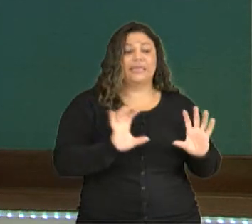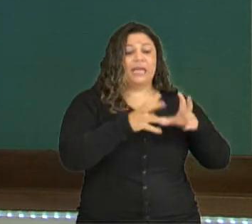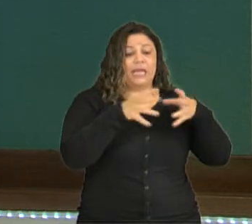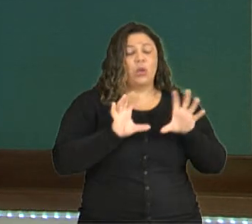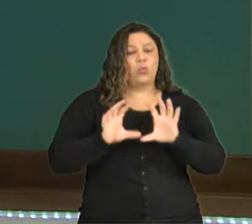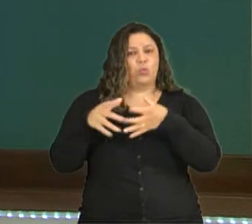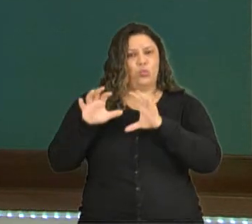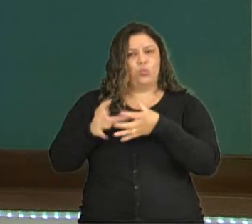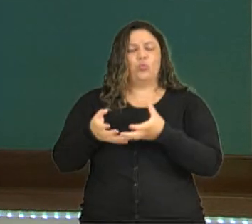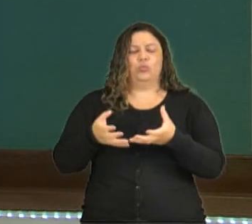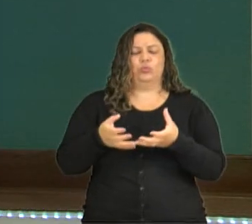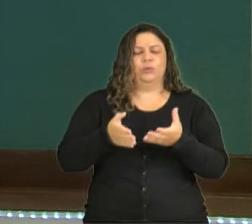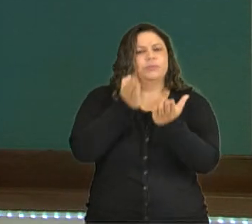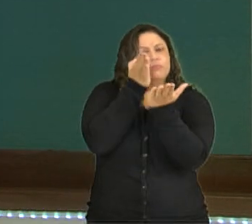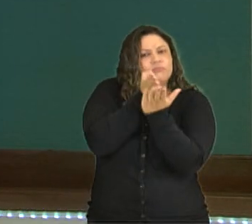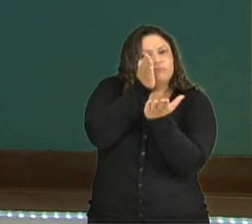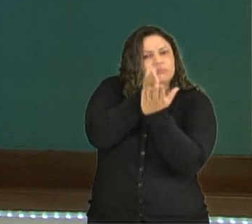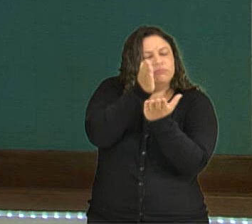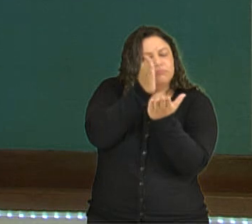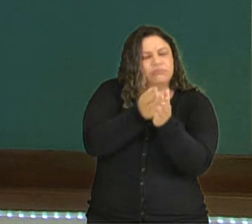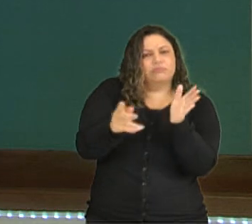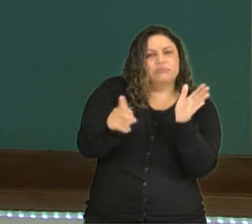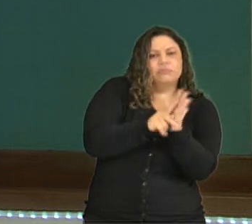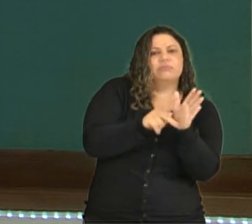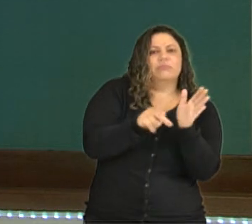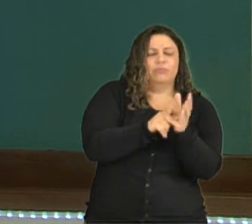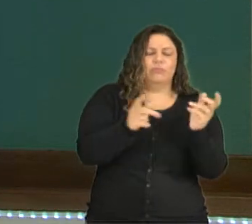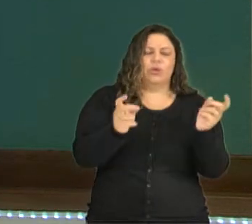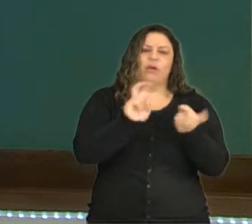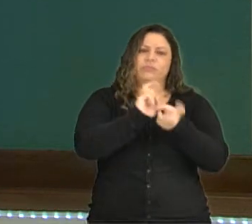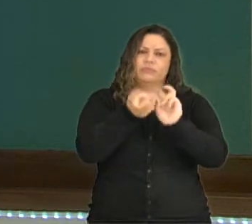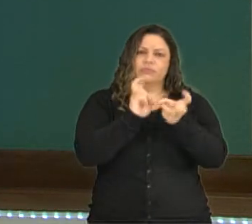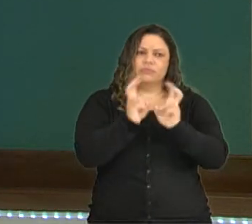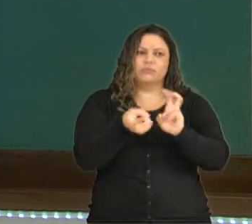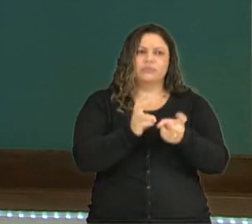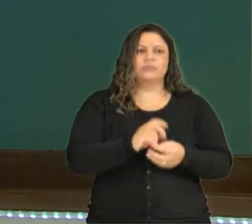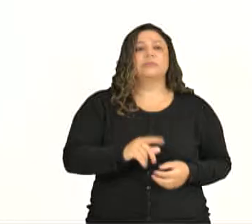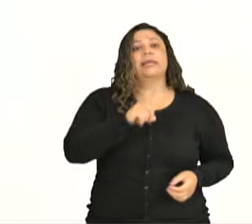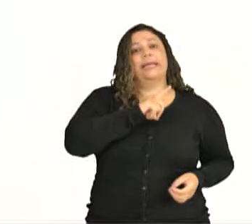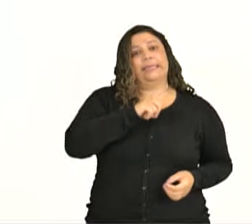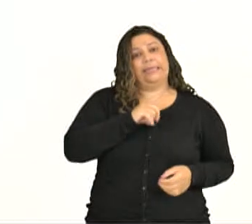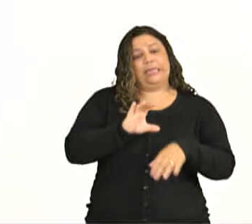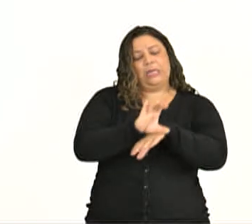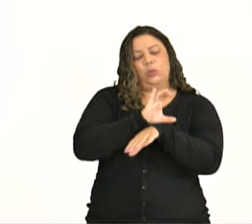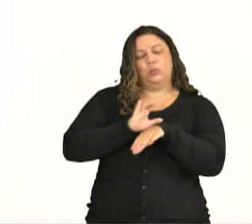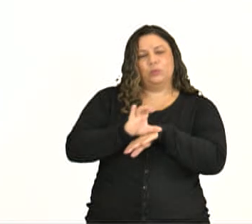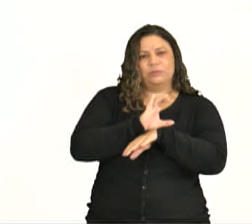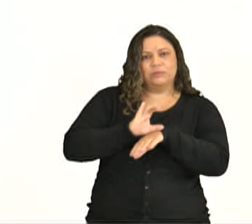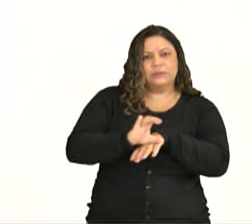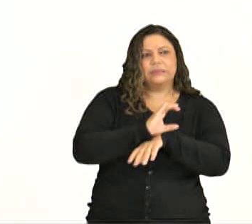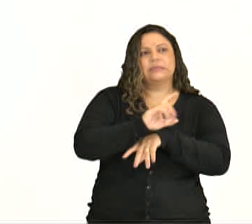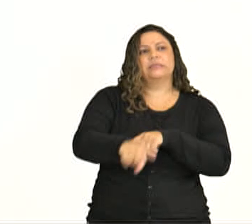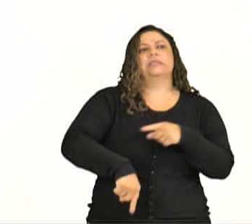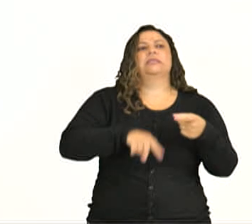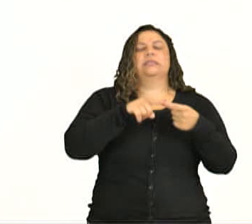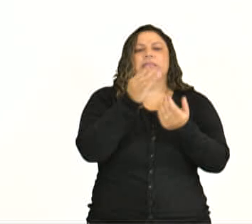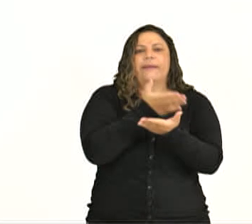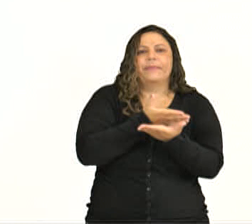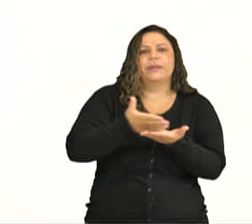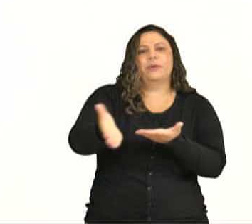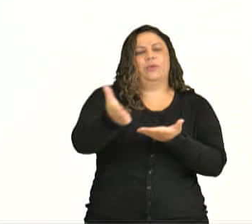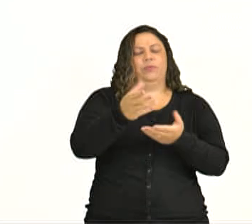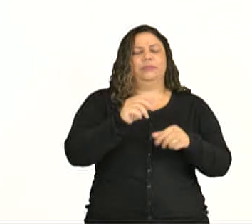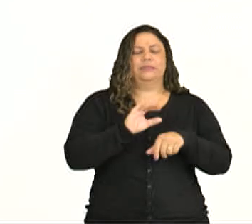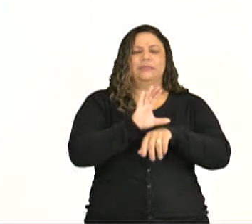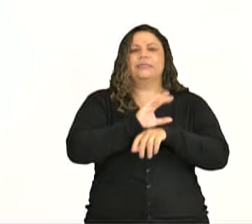é você seguir a filosofia da capoeira que a gente comentou. Então aqui a gente tem o cinza, que é para iniciante, o cinza e amarelo,